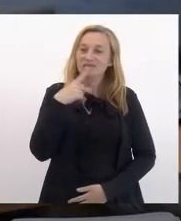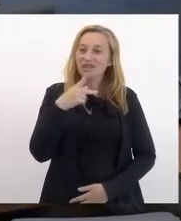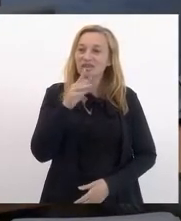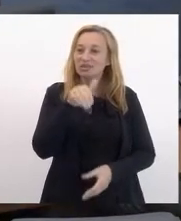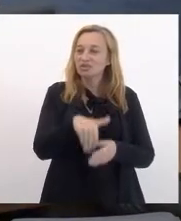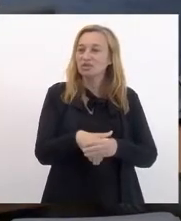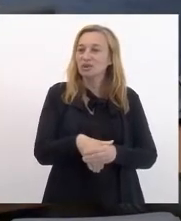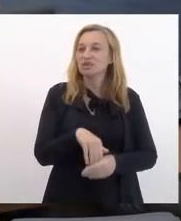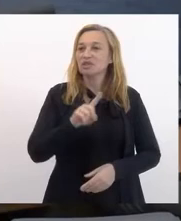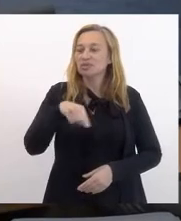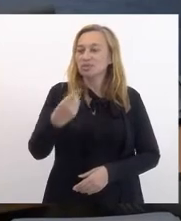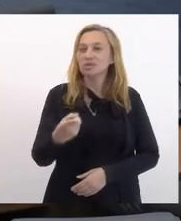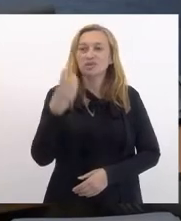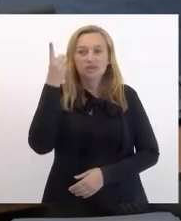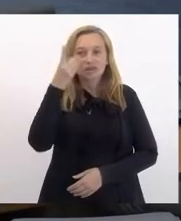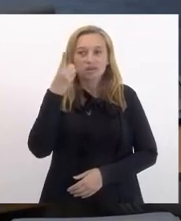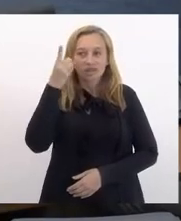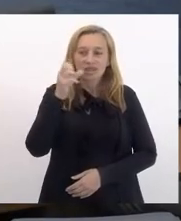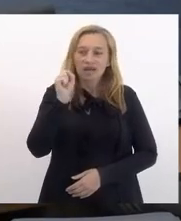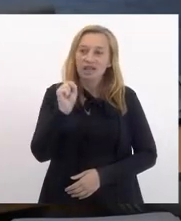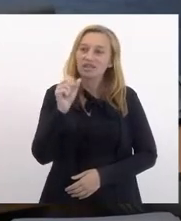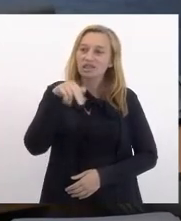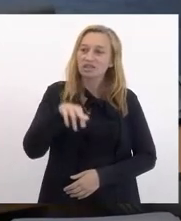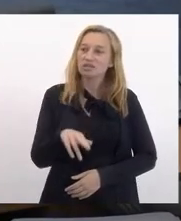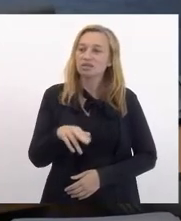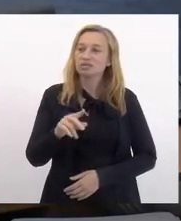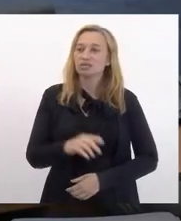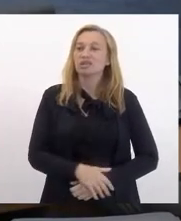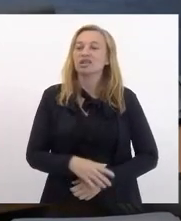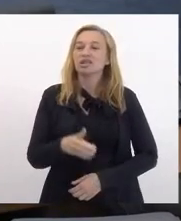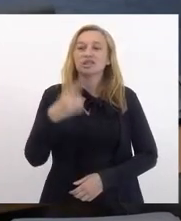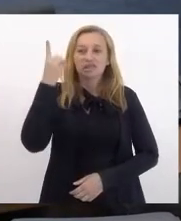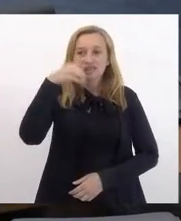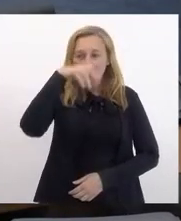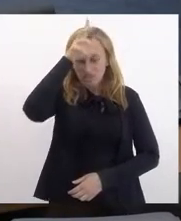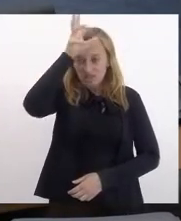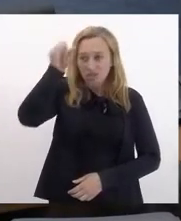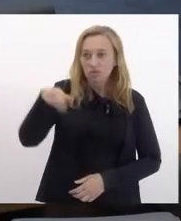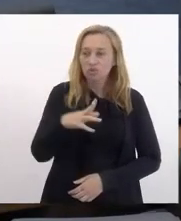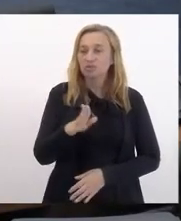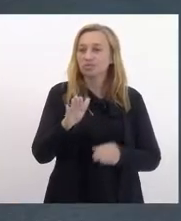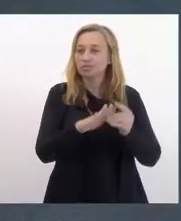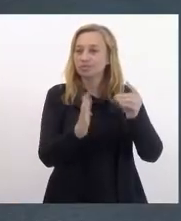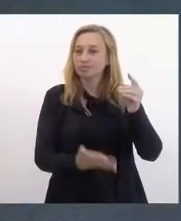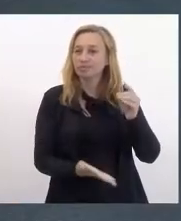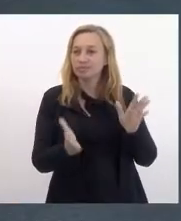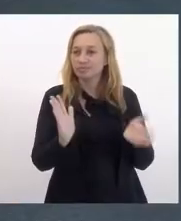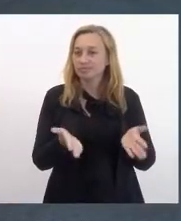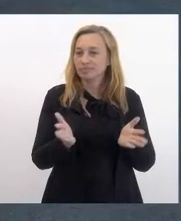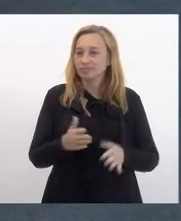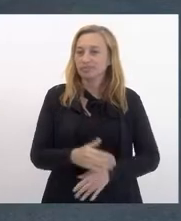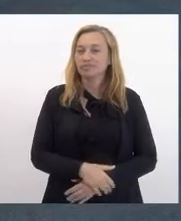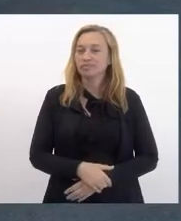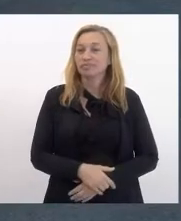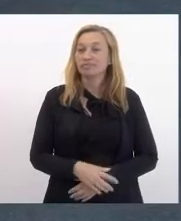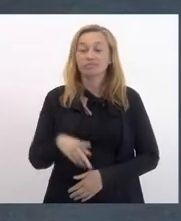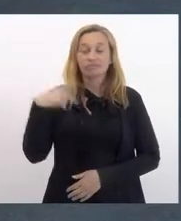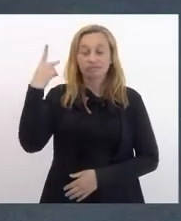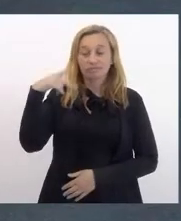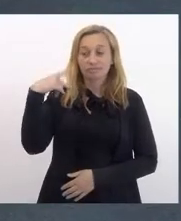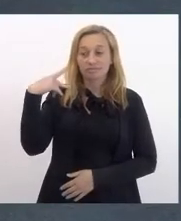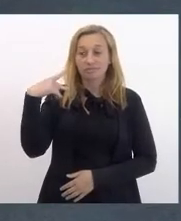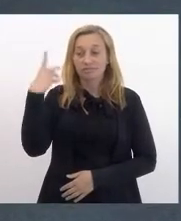de voto, logo em seguida, deputado Anderson Moraes. Tia Ju, primeiro homenagear aqui o nosso deputado do